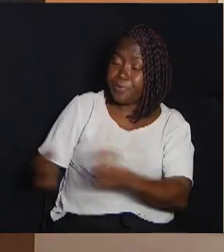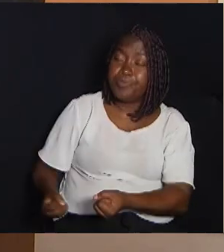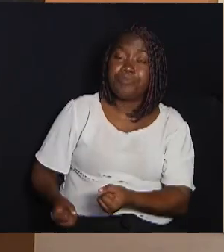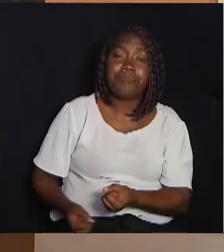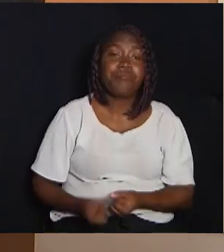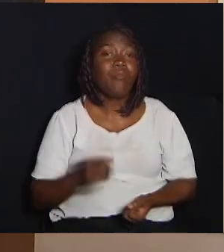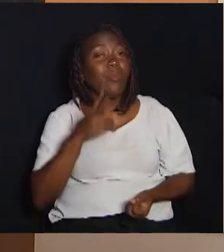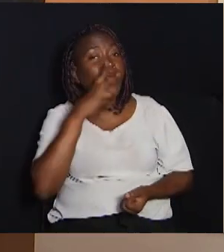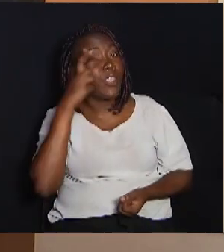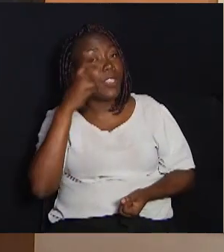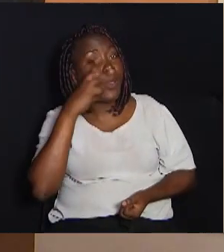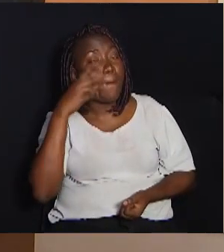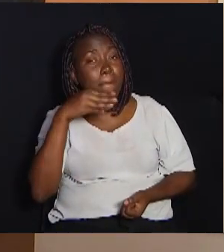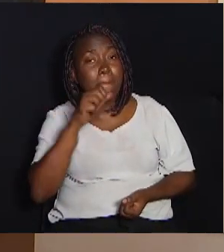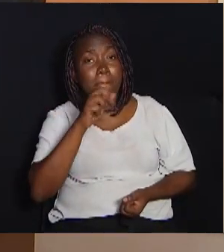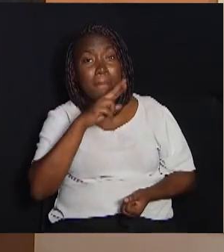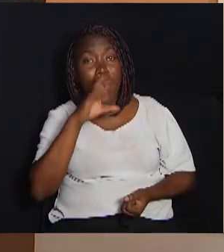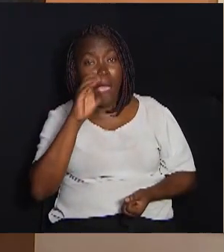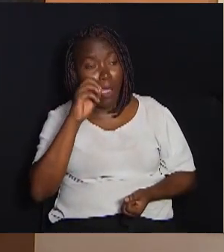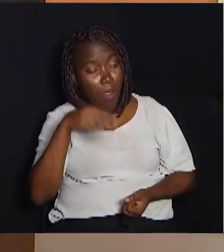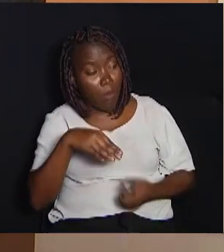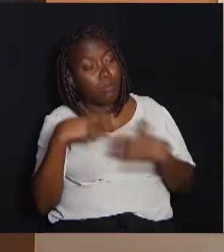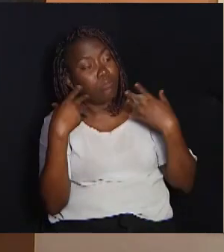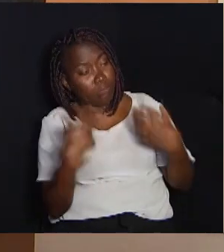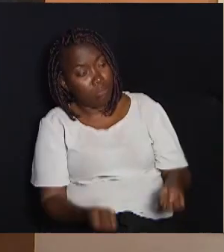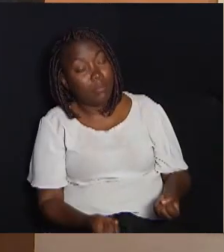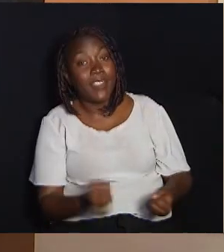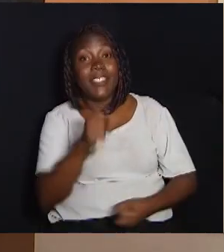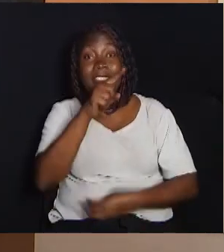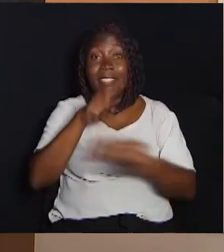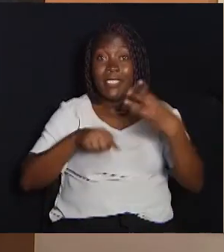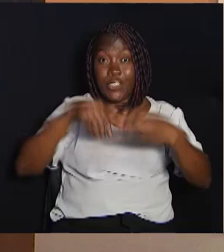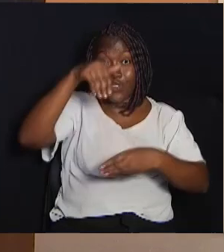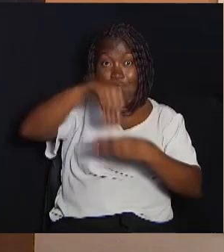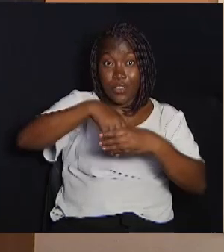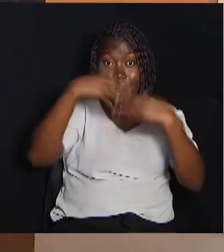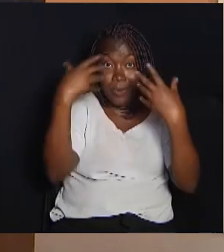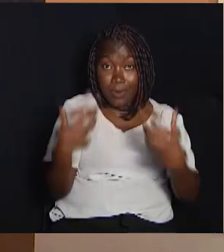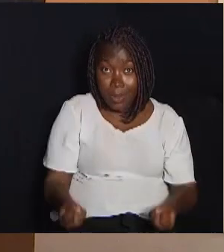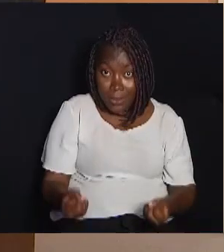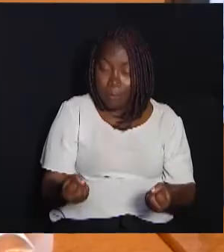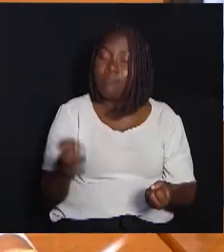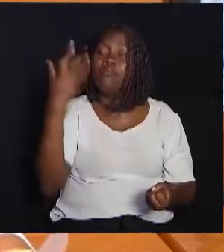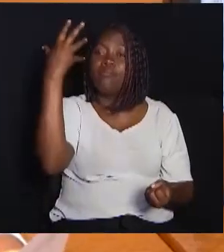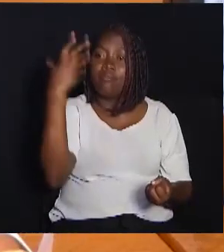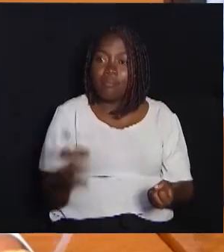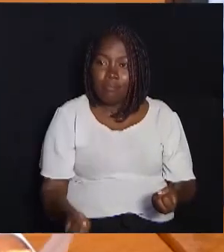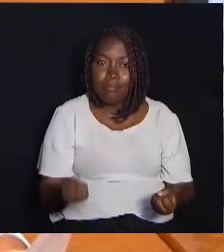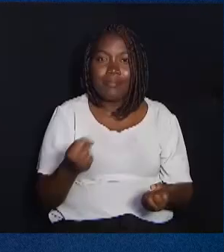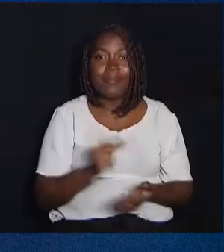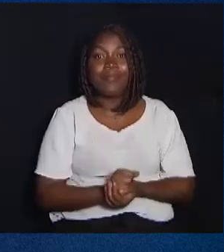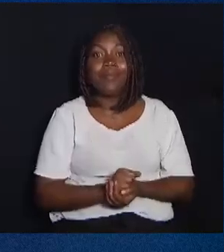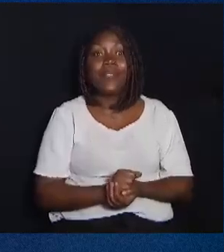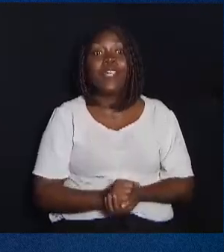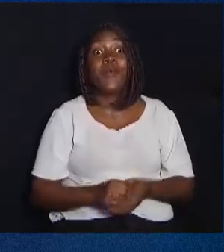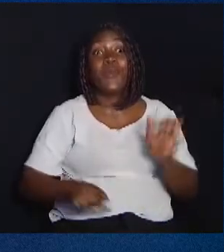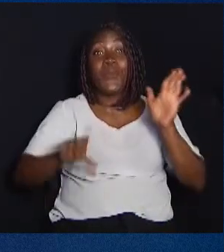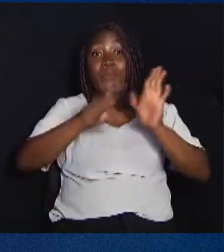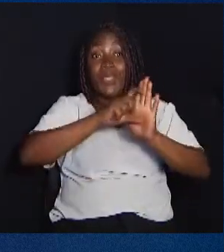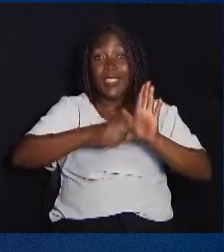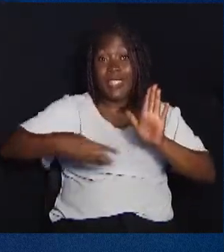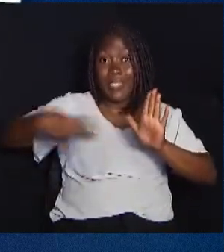também Vereador marron Cunha senhor presidente favorável com três votos favoráveis Está aprovado o item